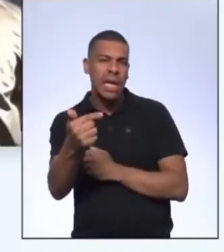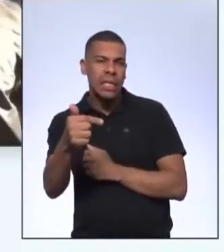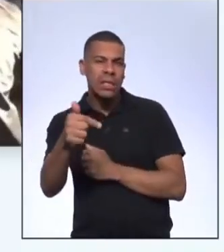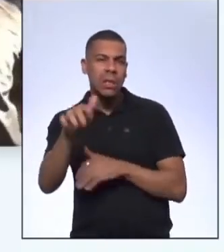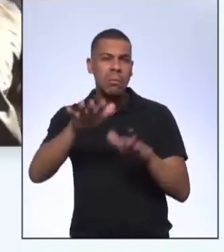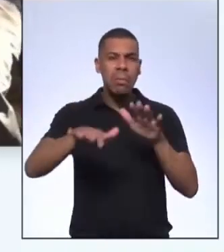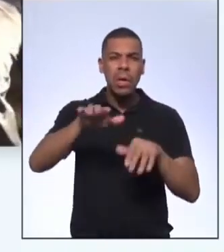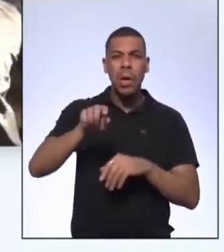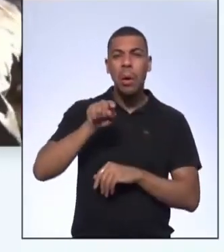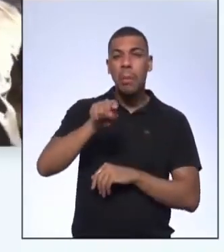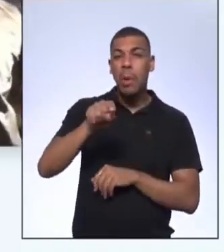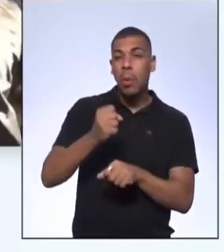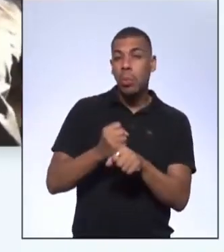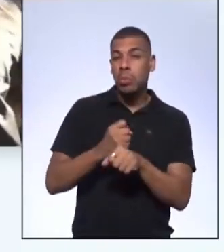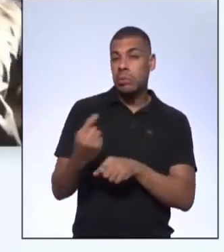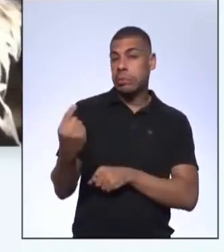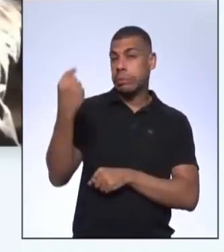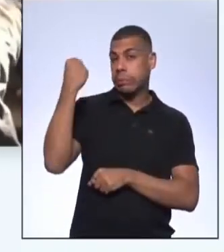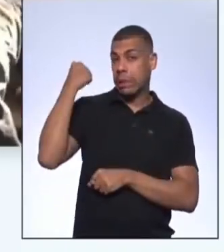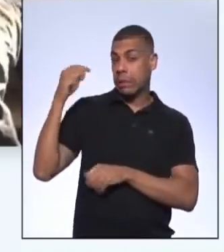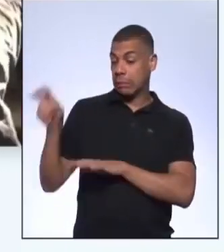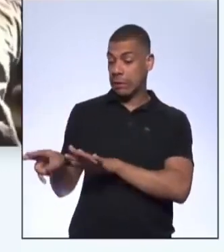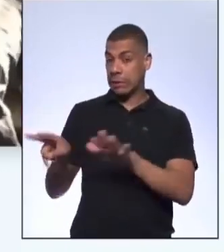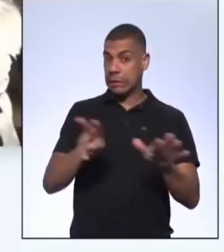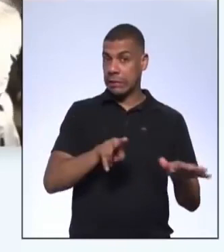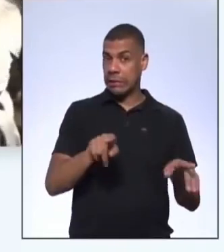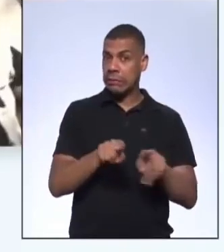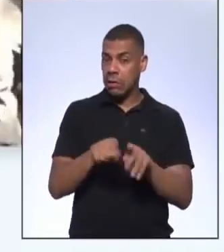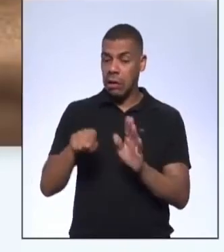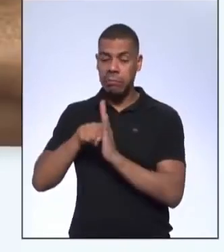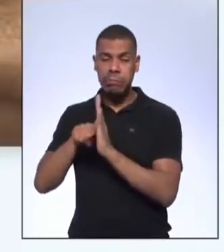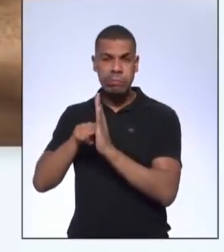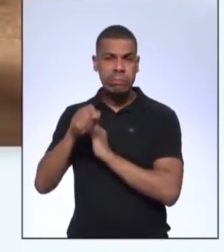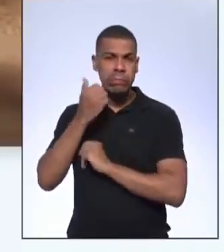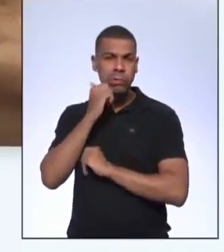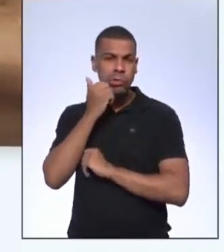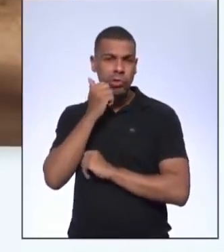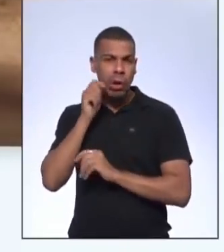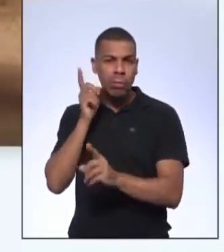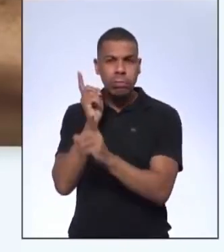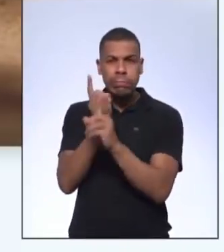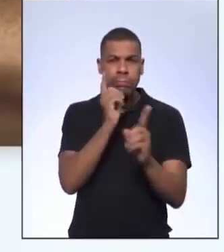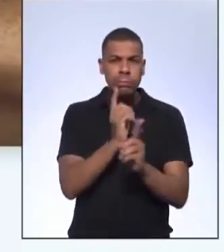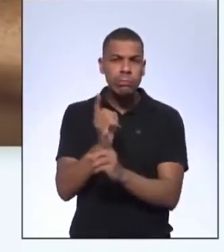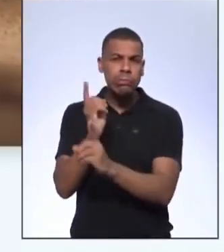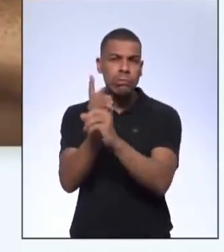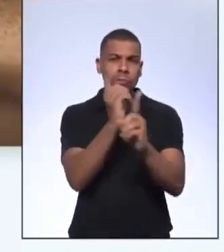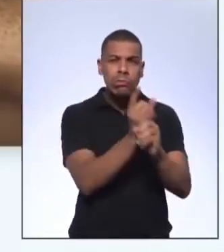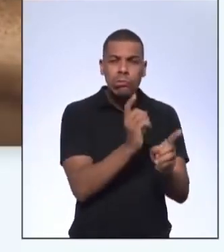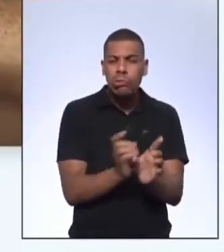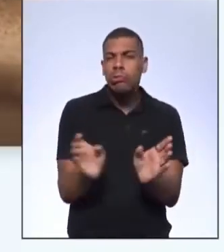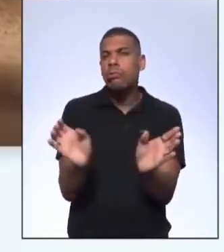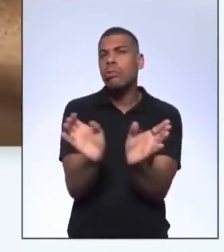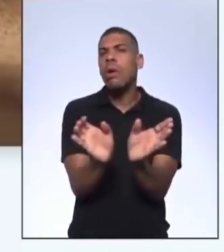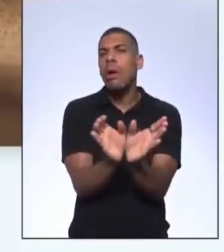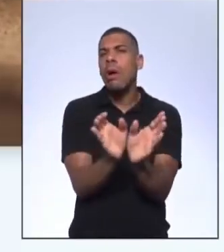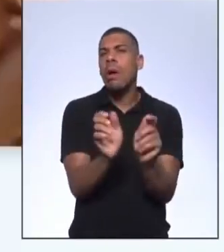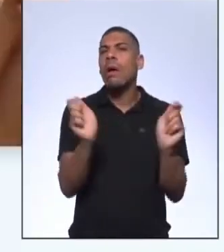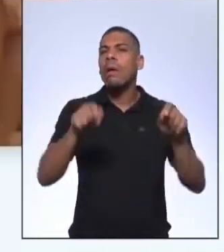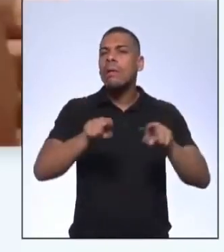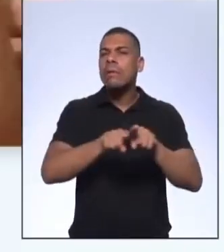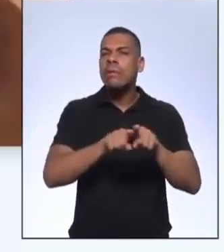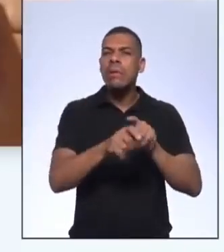anos atrás. Mas esta semana, os cientistas encontraram objetos usados por esses grupos que foram datados